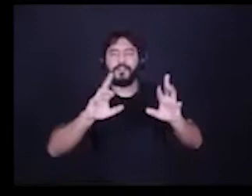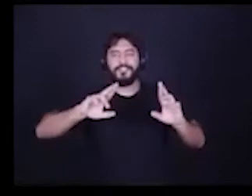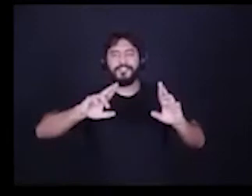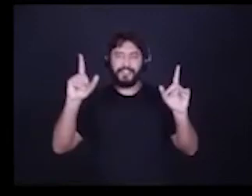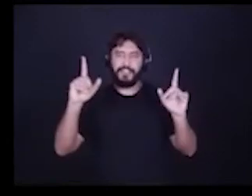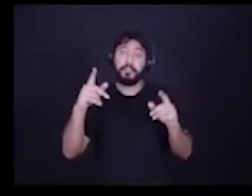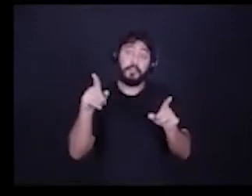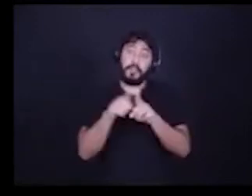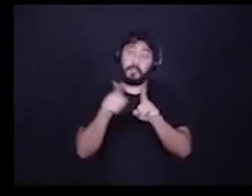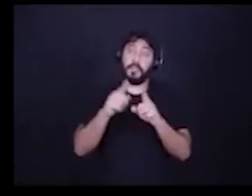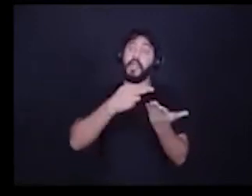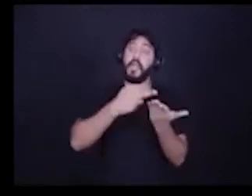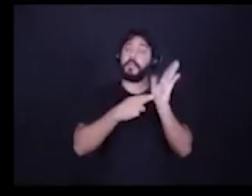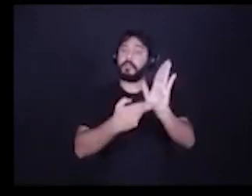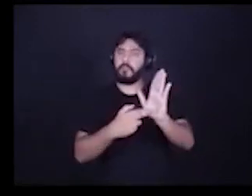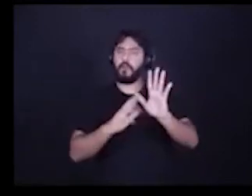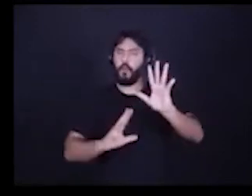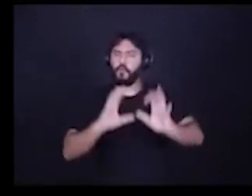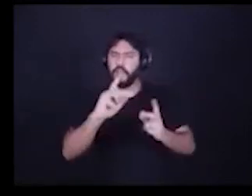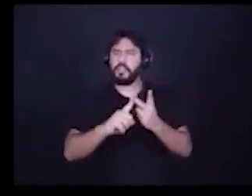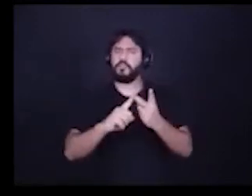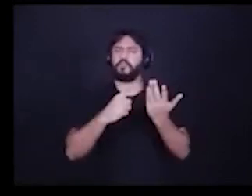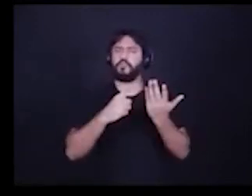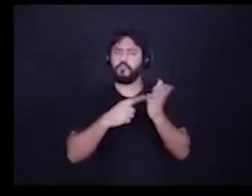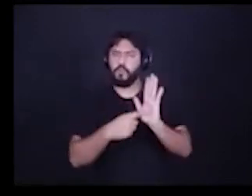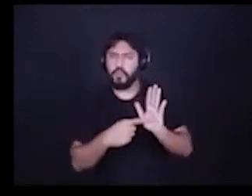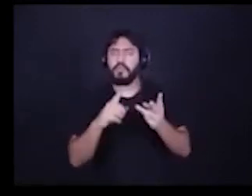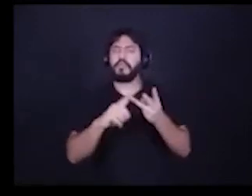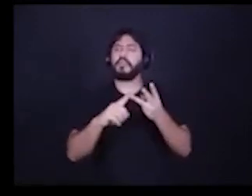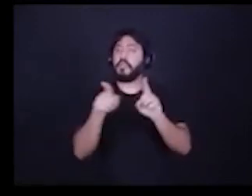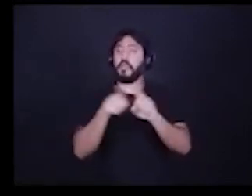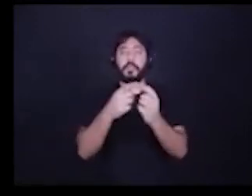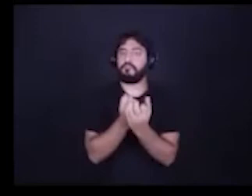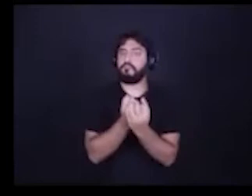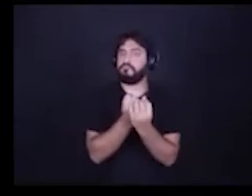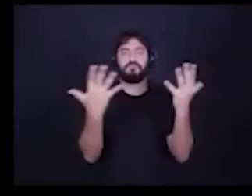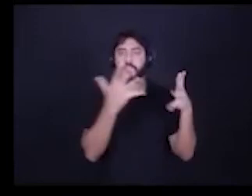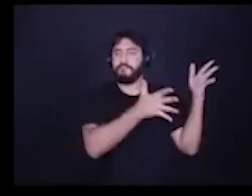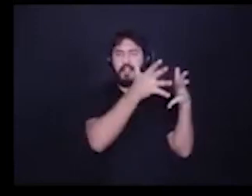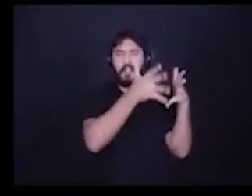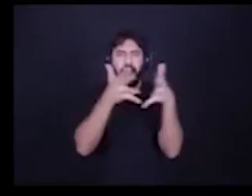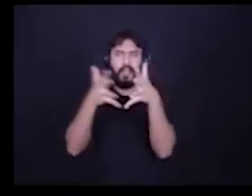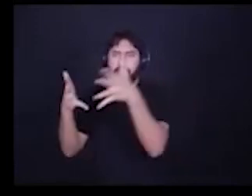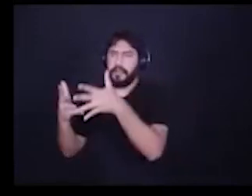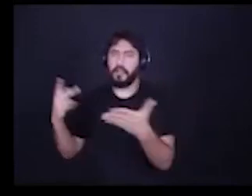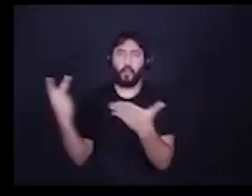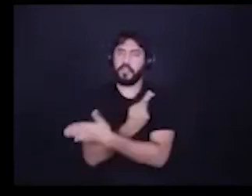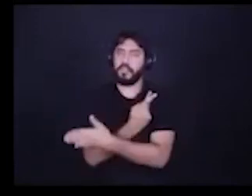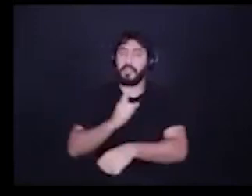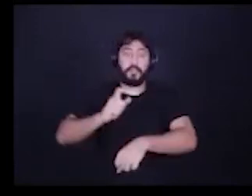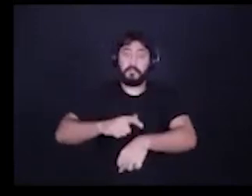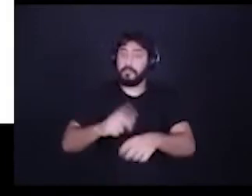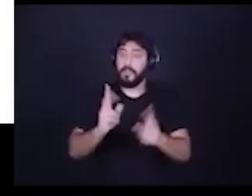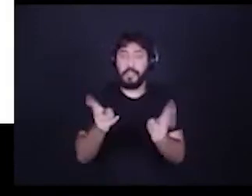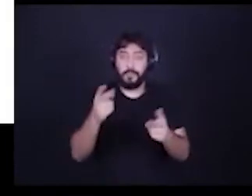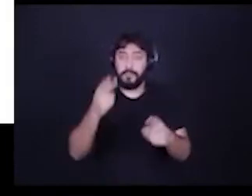conflitos, sobreposições e sobre essa multiplicidade de discursos que estavam todos acontecendo ao mesmo tempo.